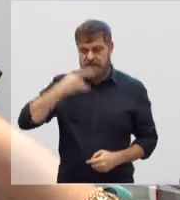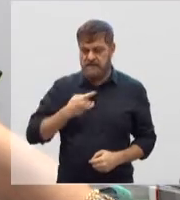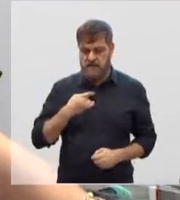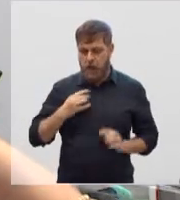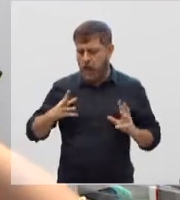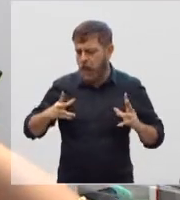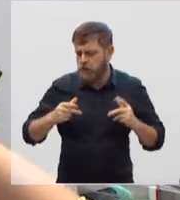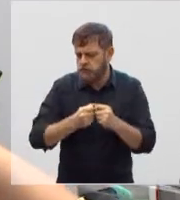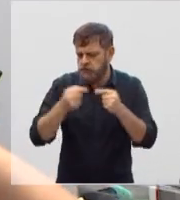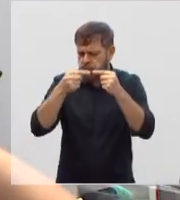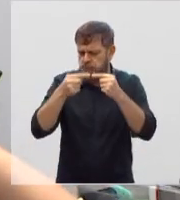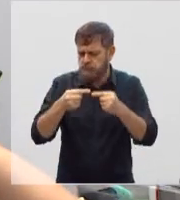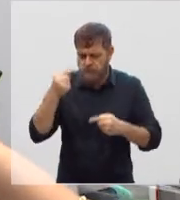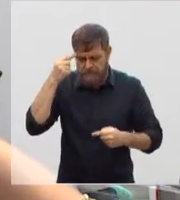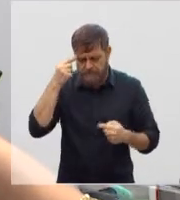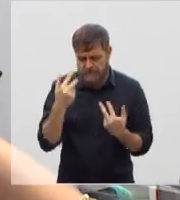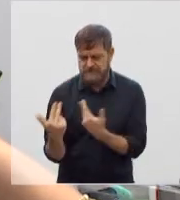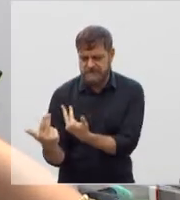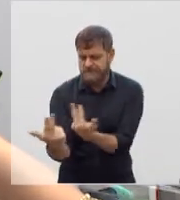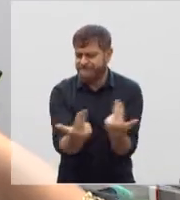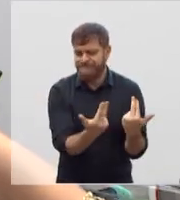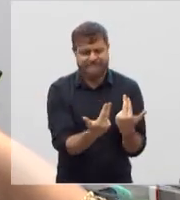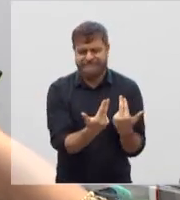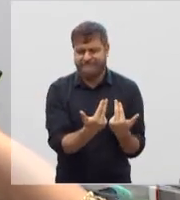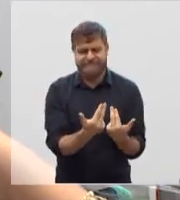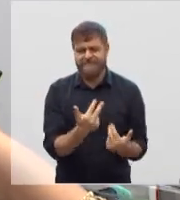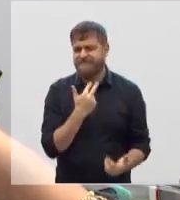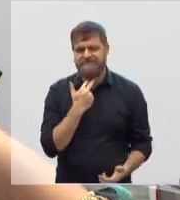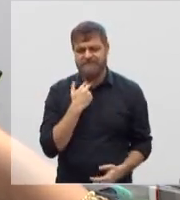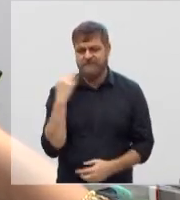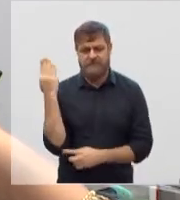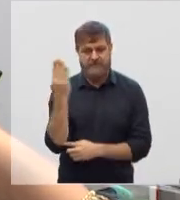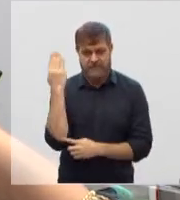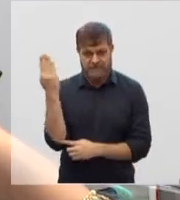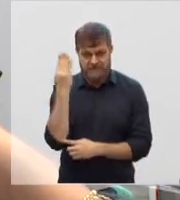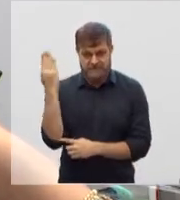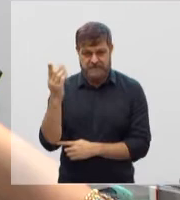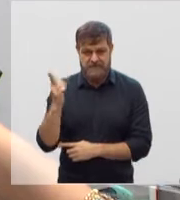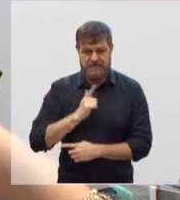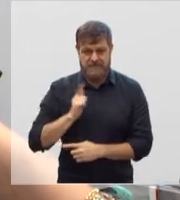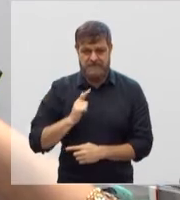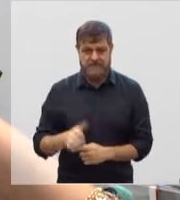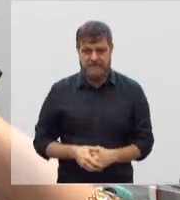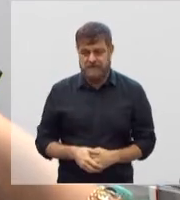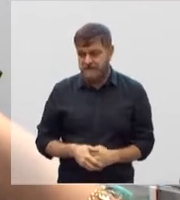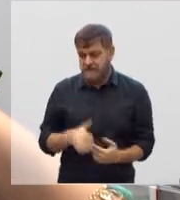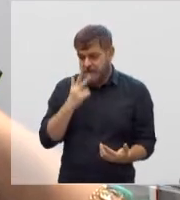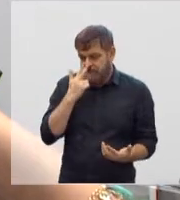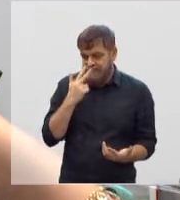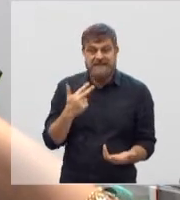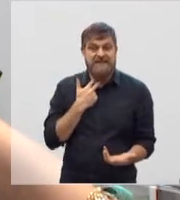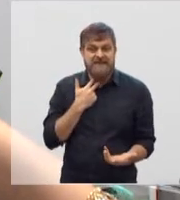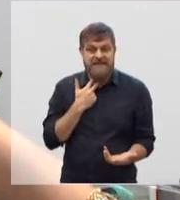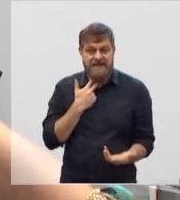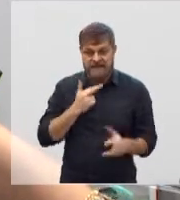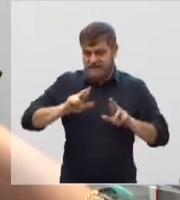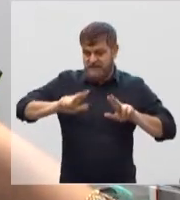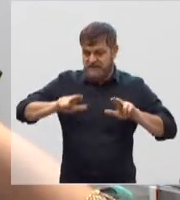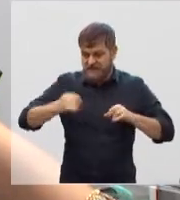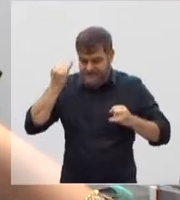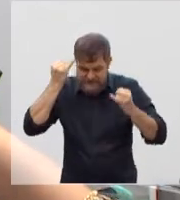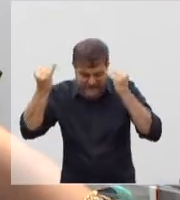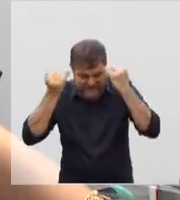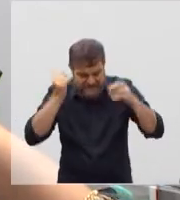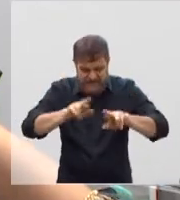que é 100%, isso não existe. Né? Aí vem até as pessoas que dizem toda a homogeneidade é burra, né? Porque